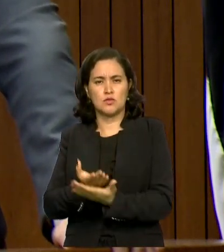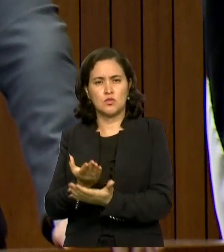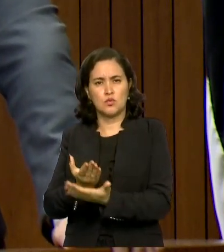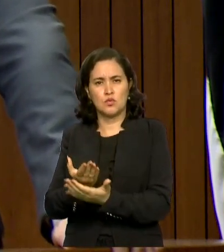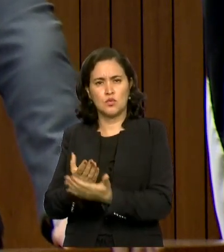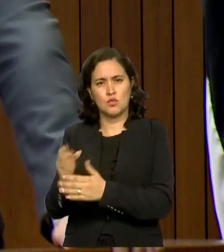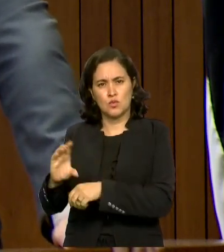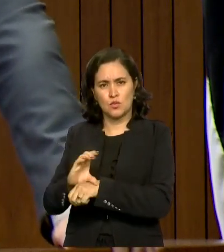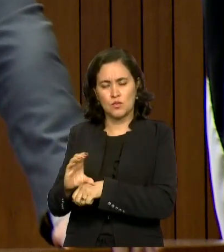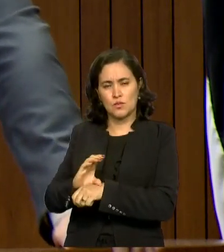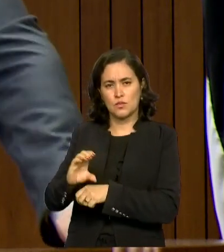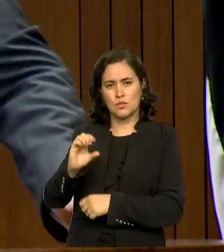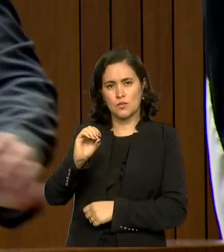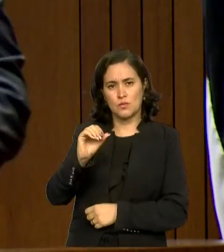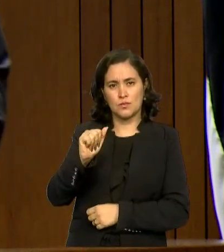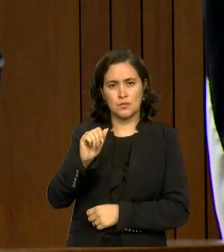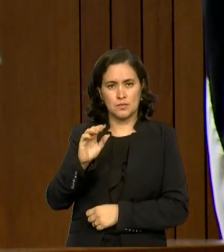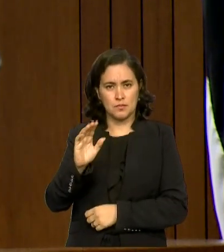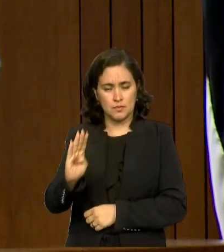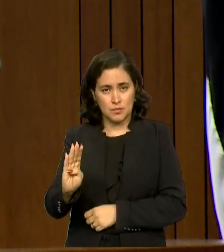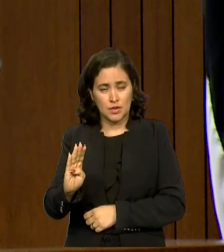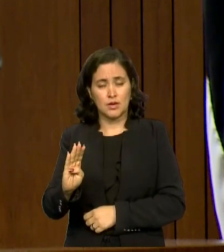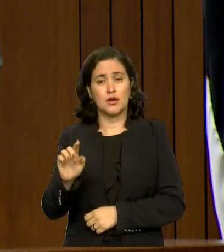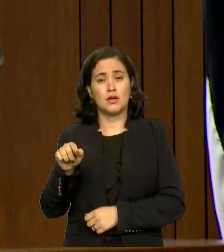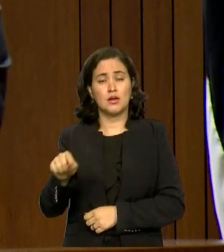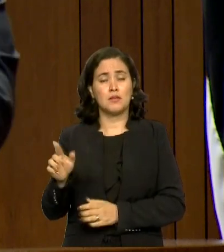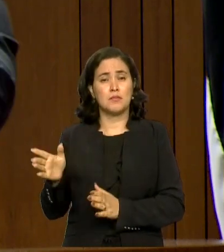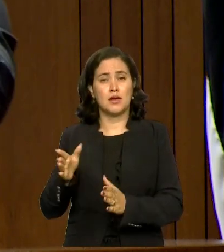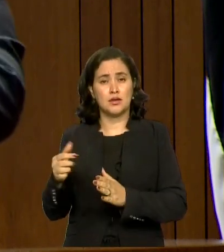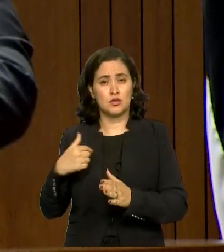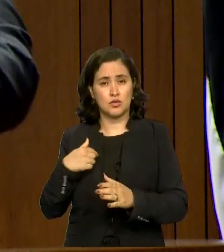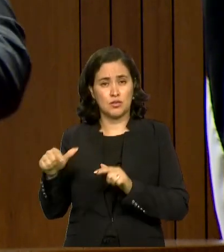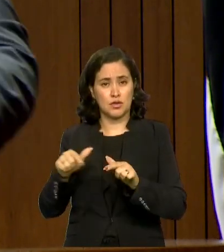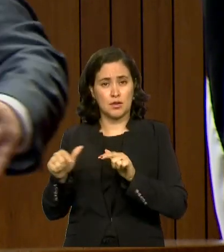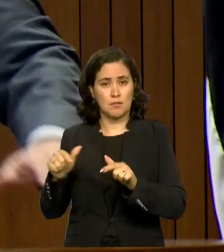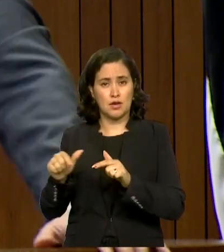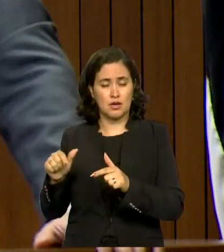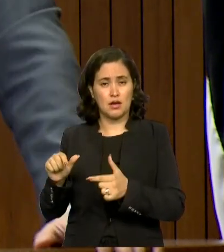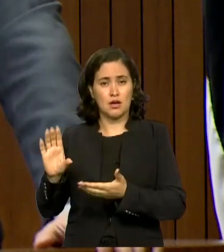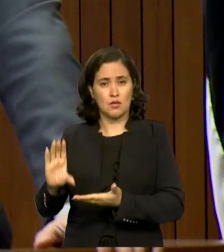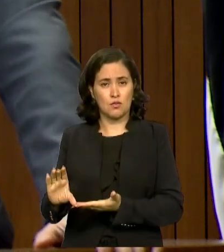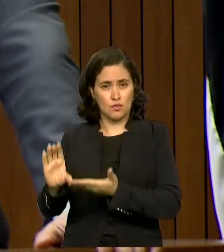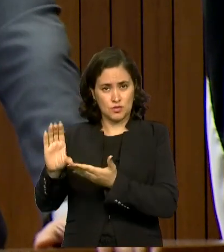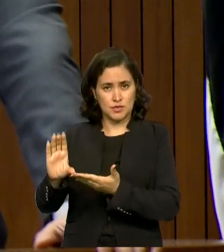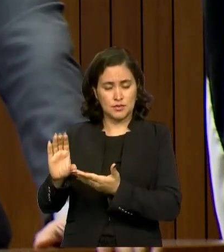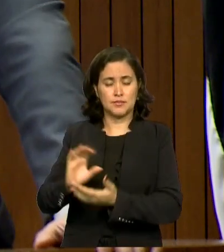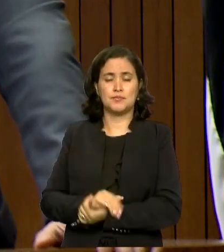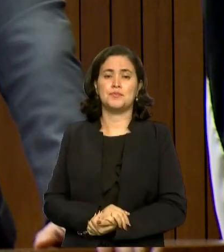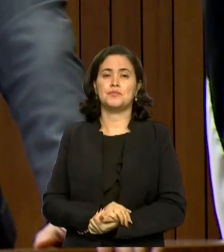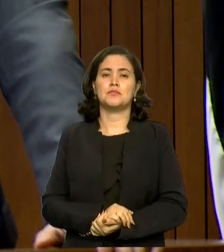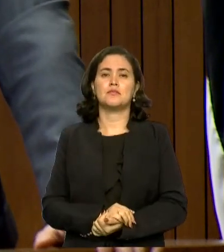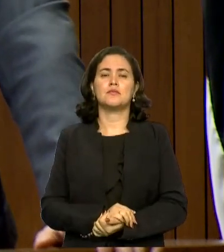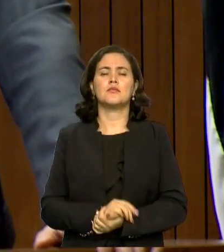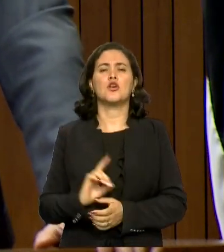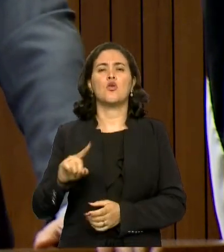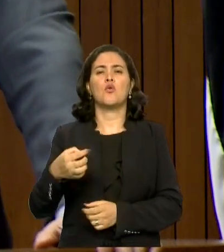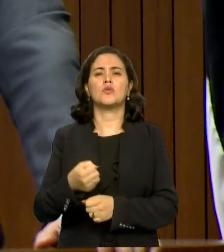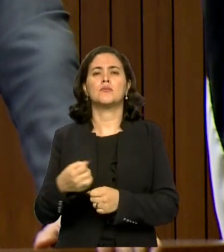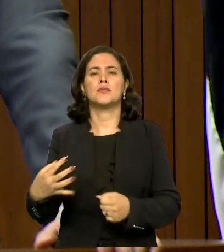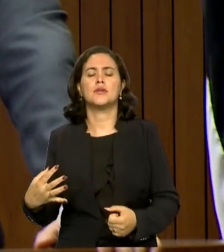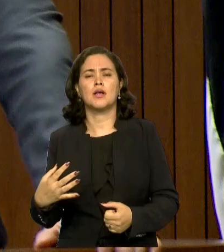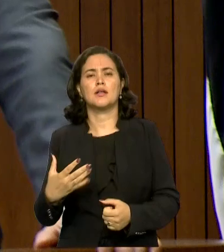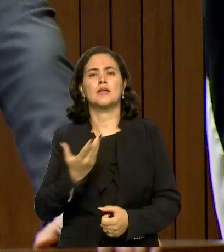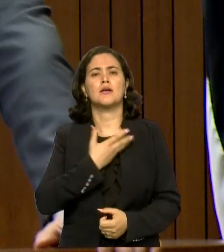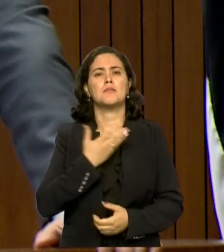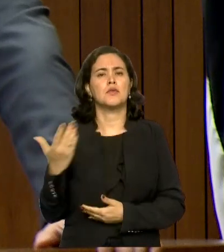OAB, naquele momento em que era conselheiro seccional. No mandato seguinte, os colegas advogados me convidaram para